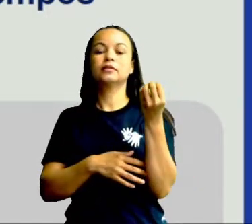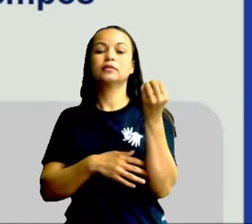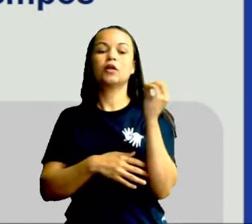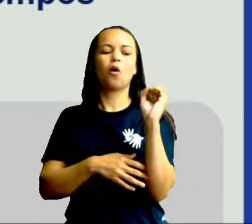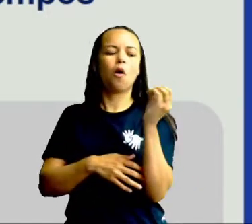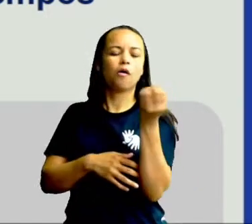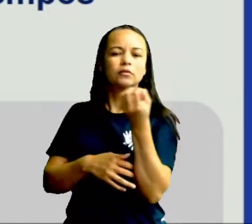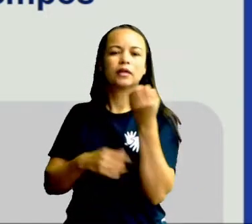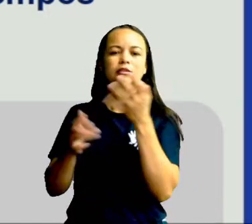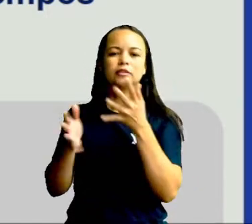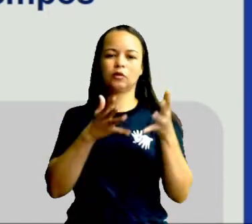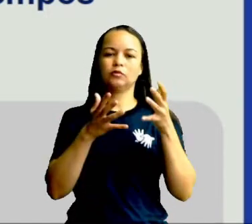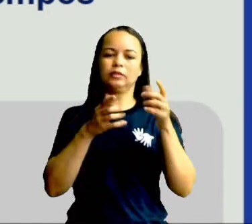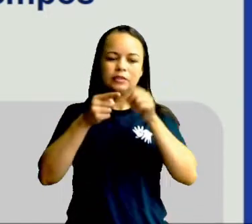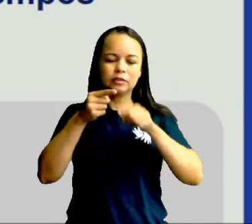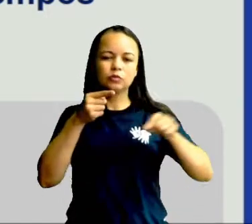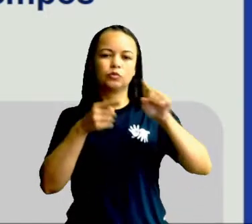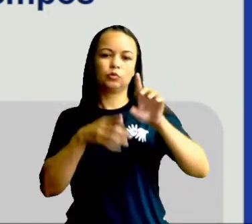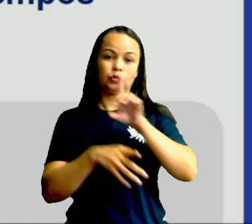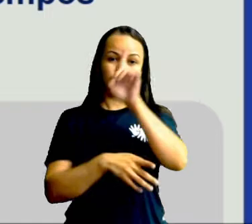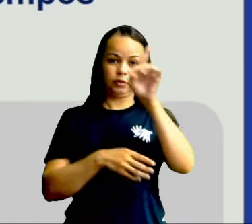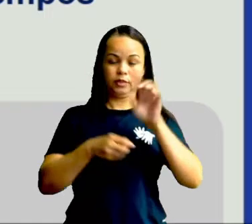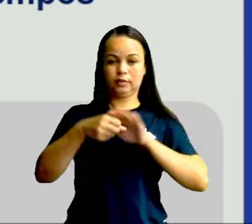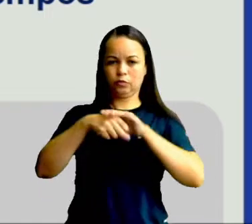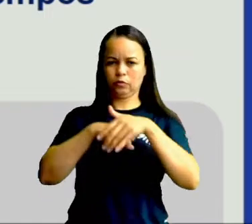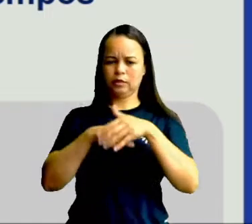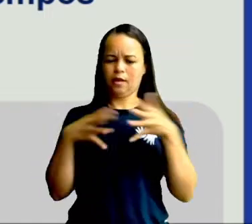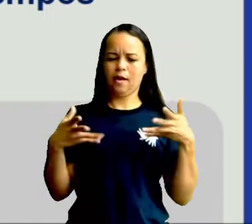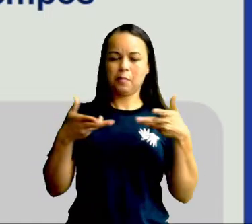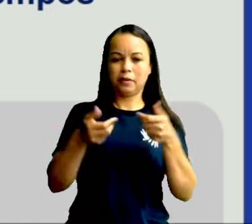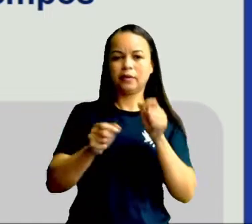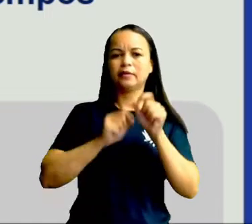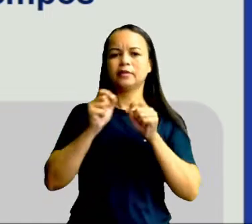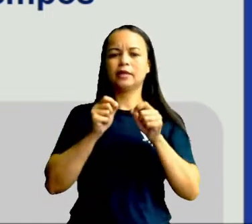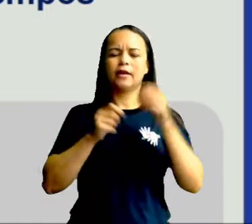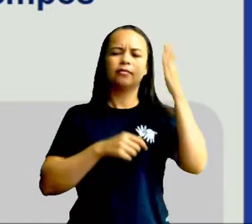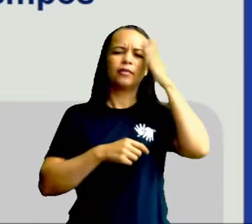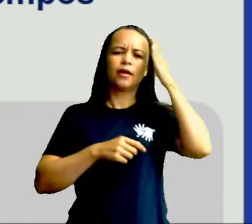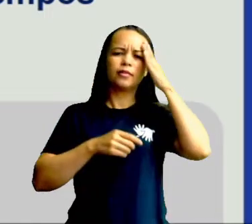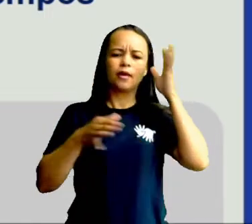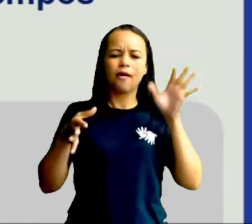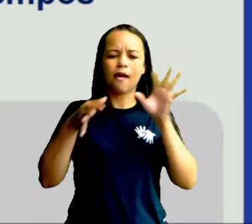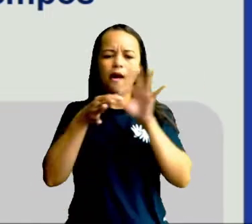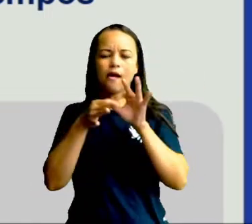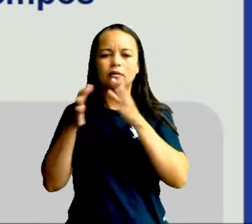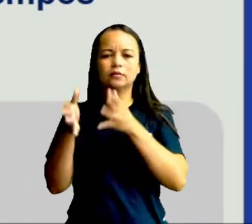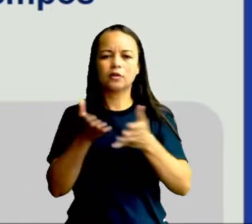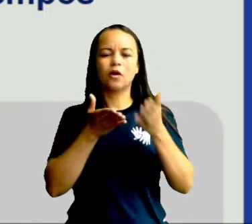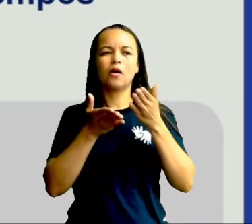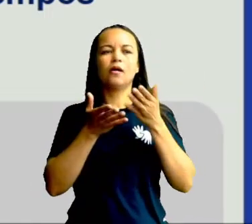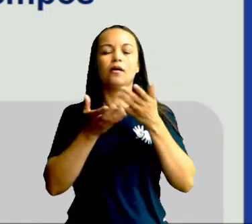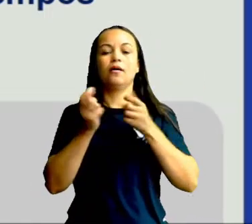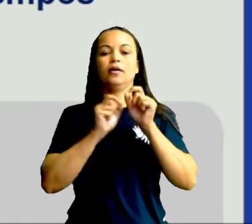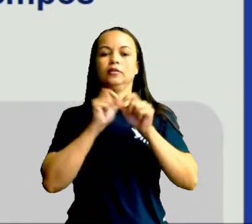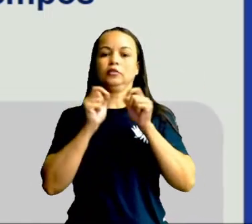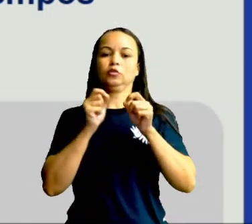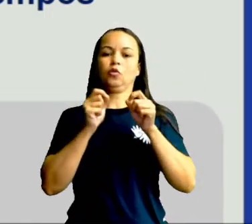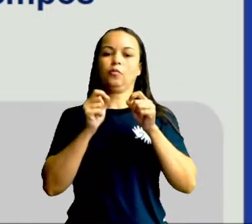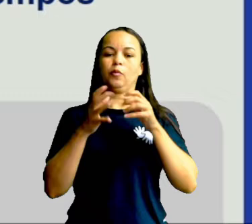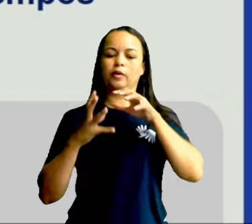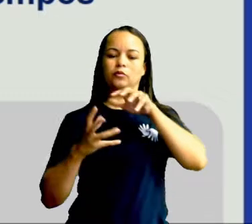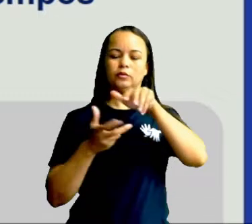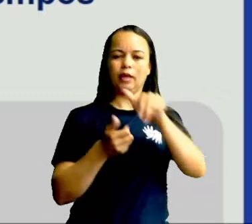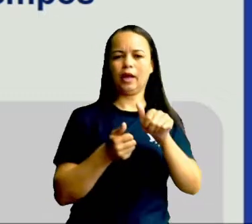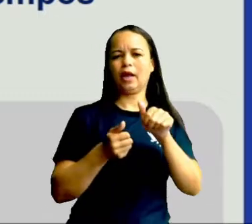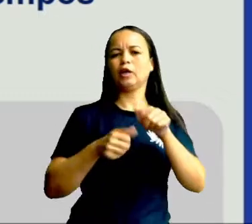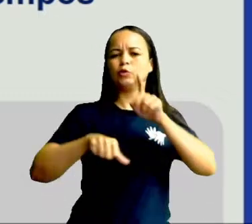noite. Habilidades, compreender e associar os movimentos cíclicos da Terra a períodos